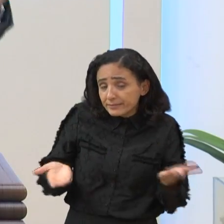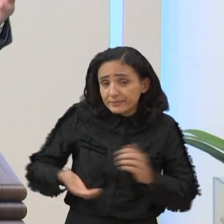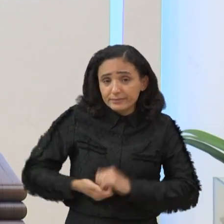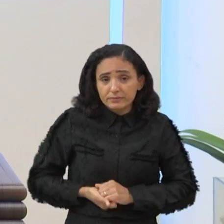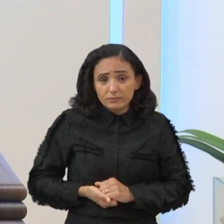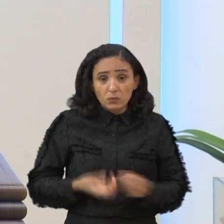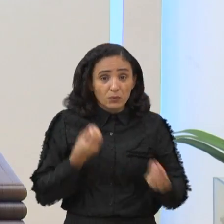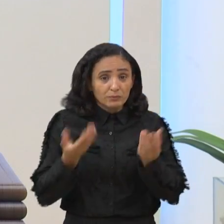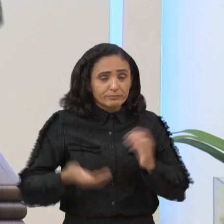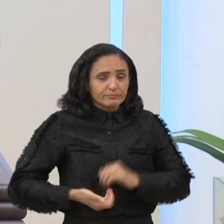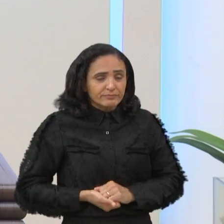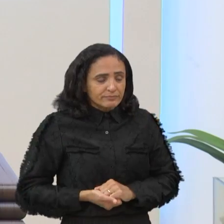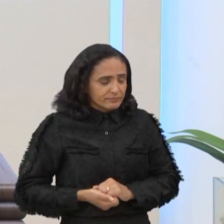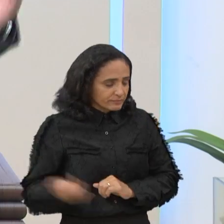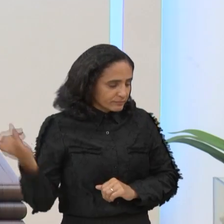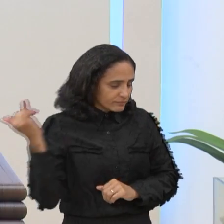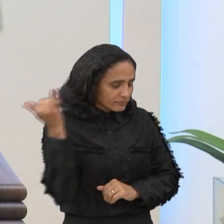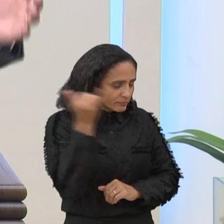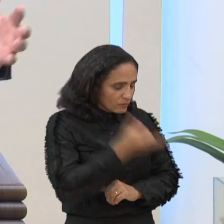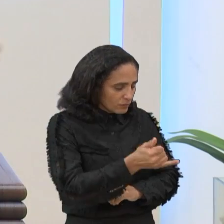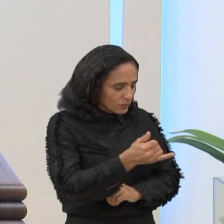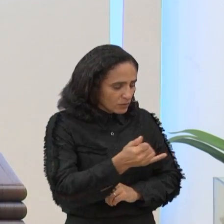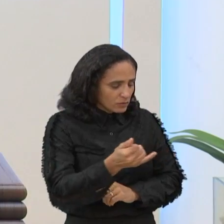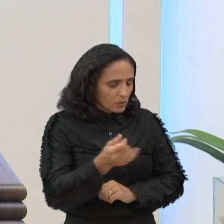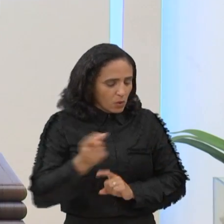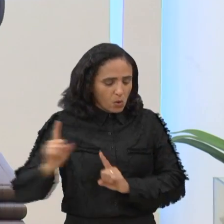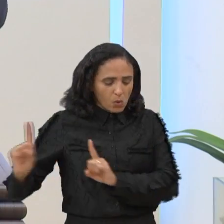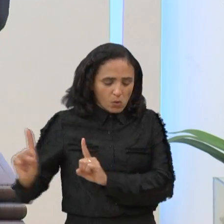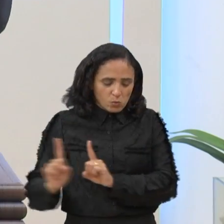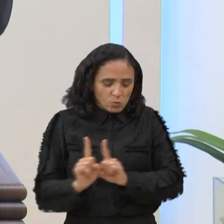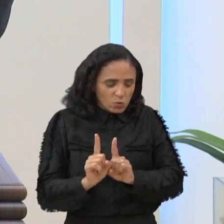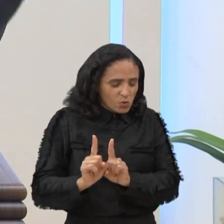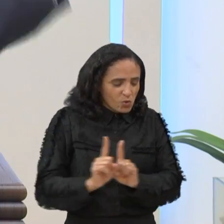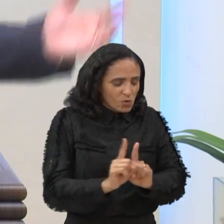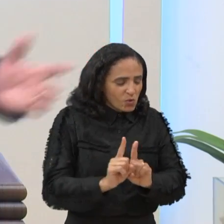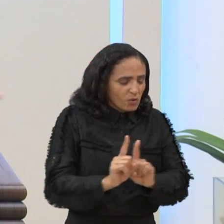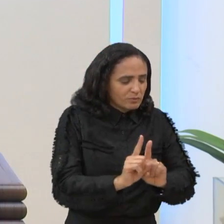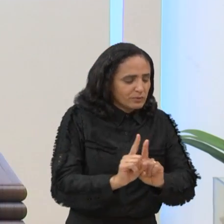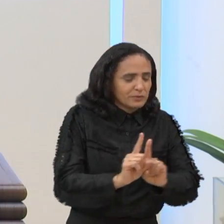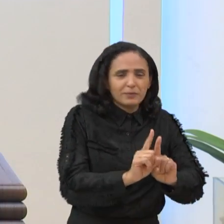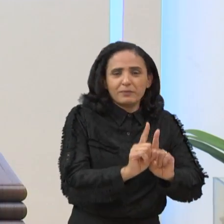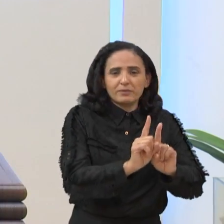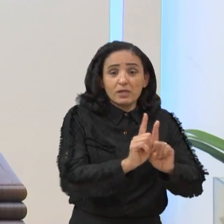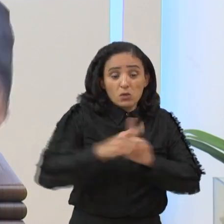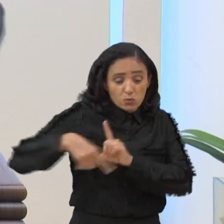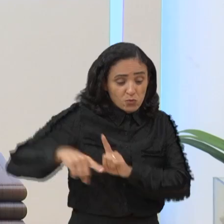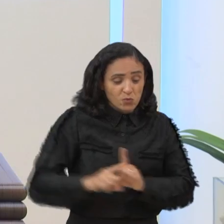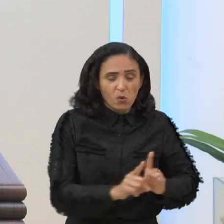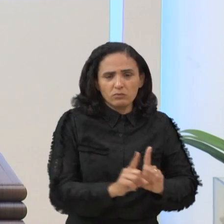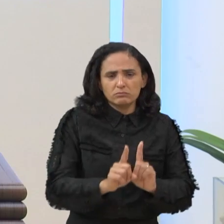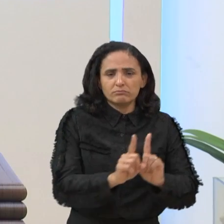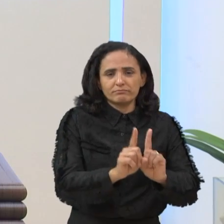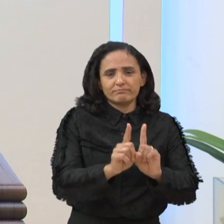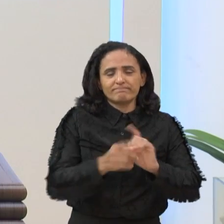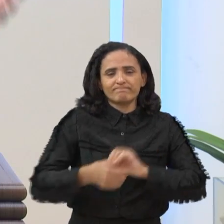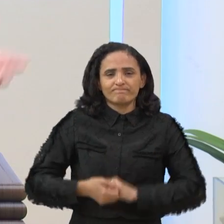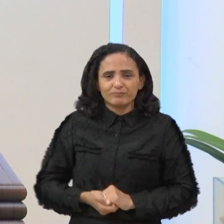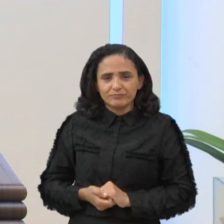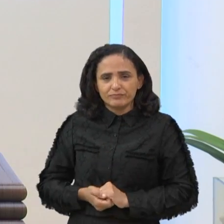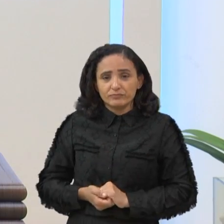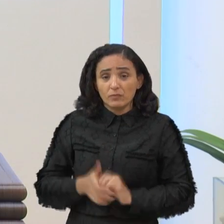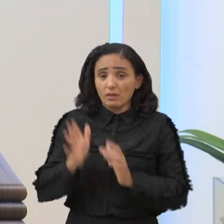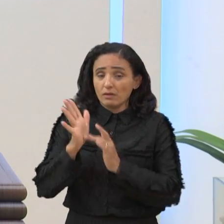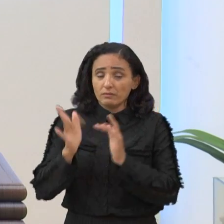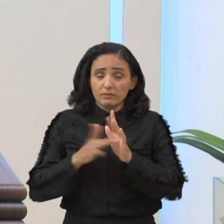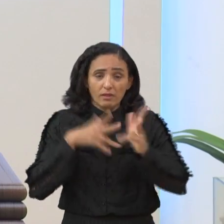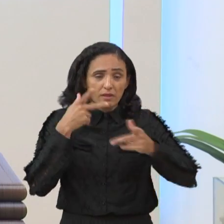disse mais, enquanto estou no mundo, sou a luz do mundo. E quando Jesus termina de dizer